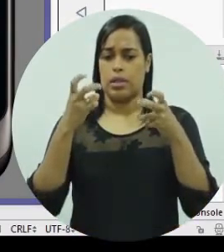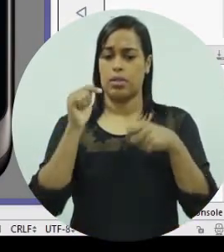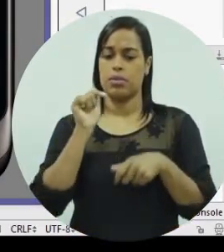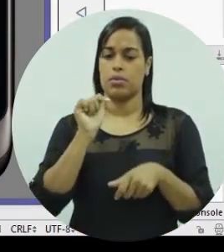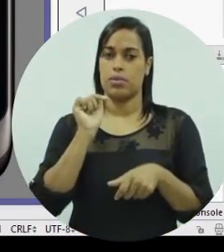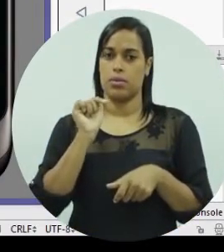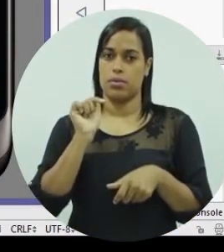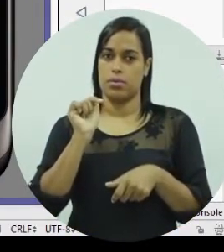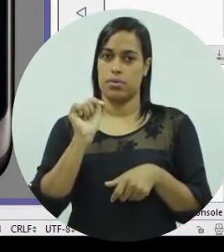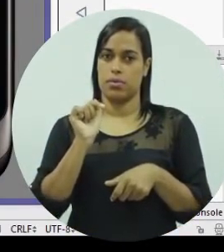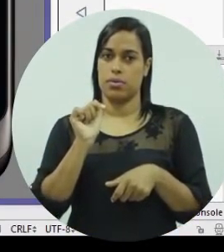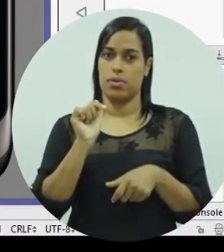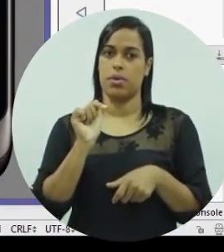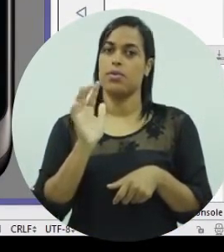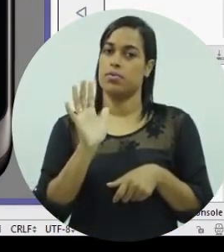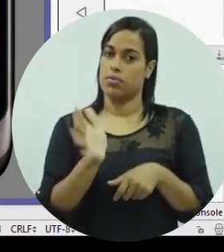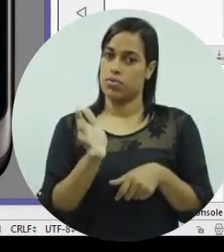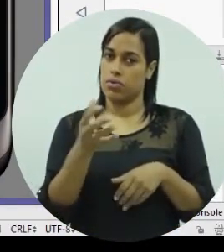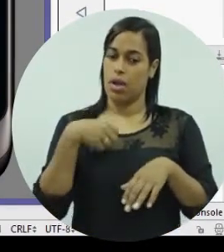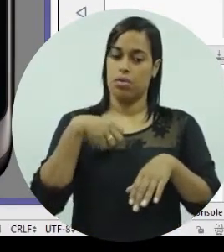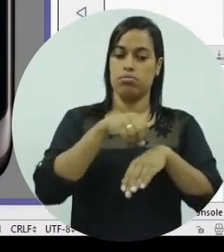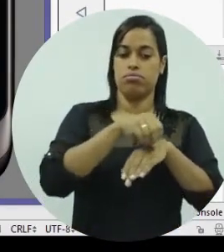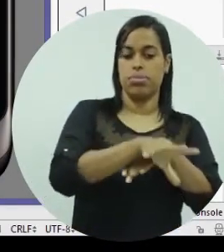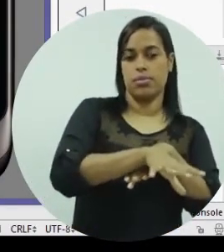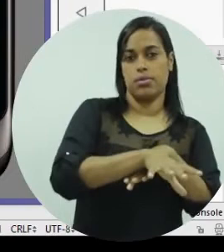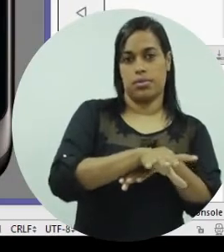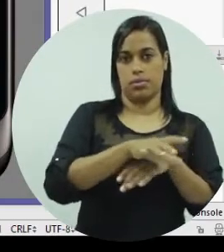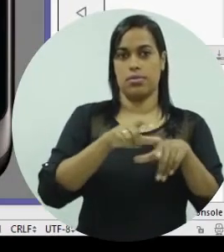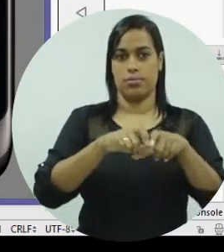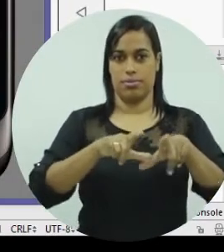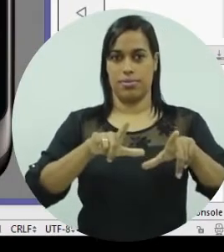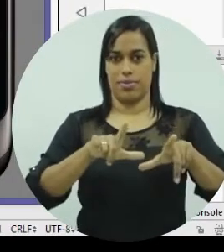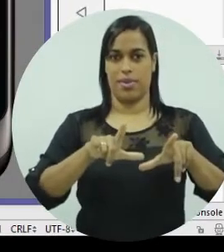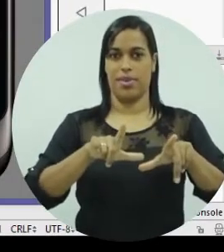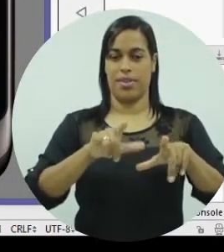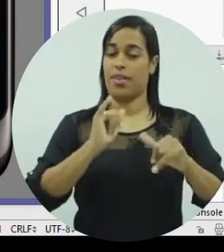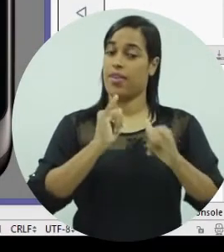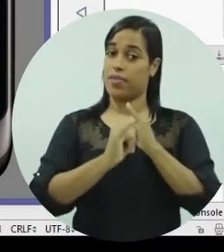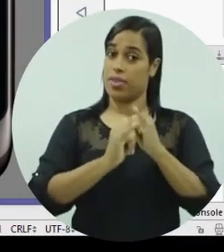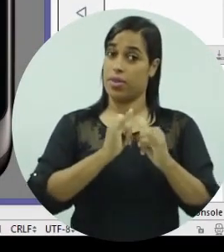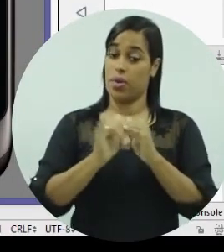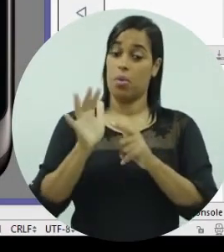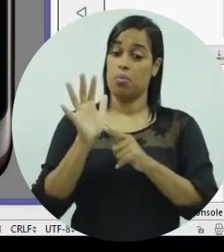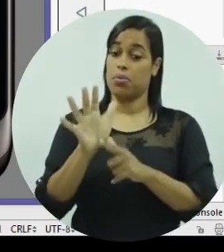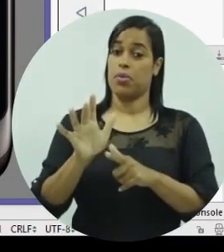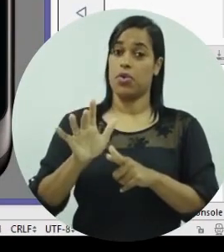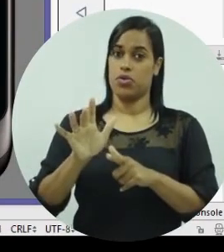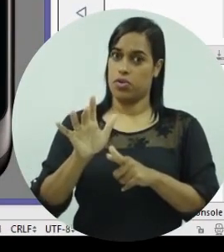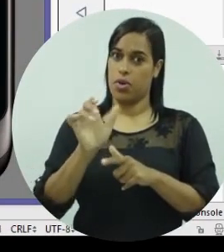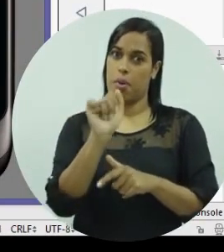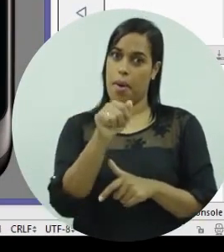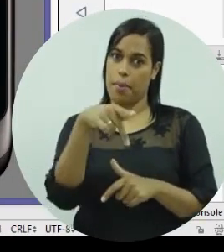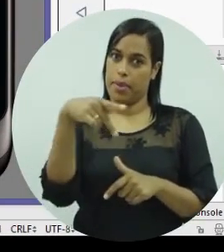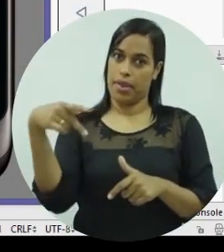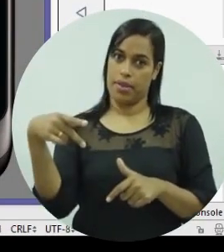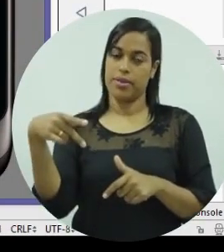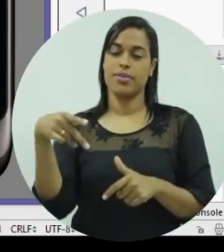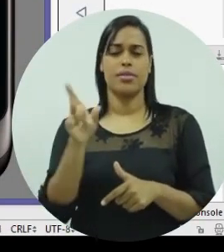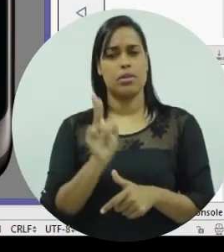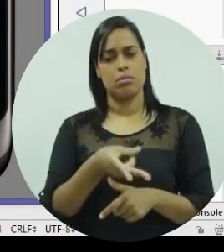Observe que ele compilou, enviou para a máquina virtual e exibiu a aplicação, que no